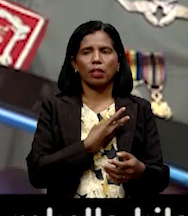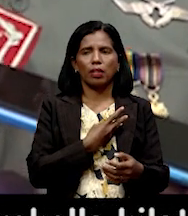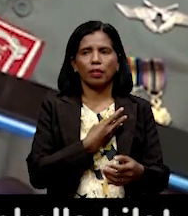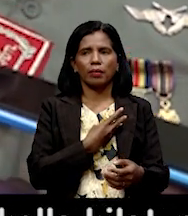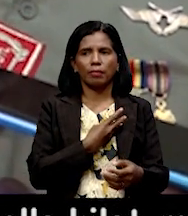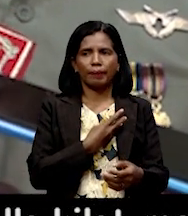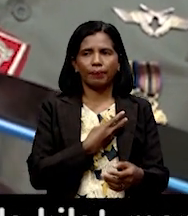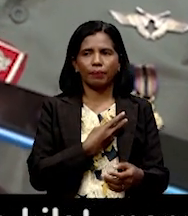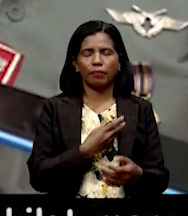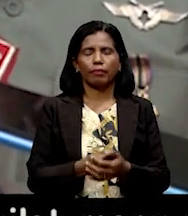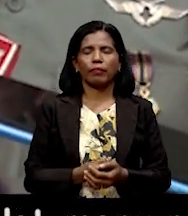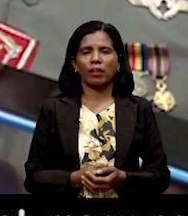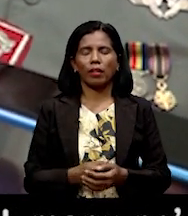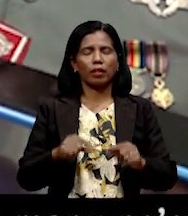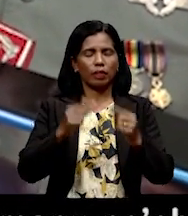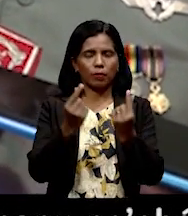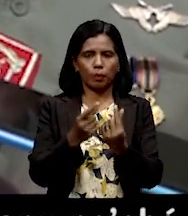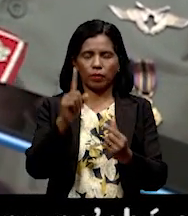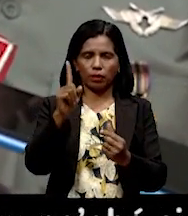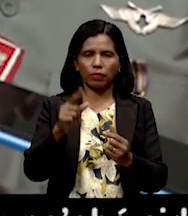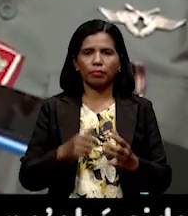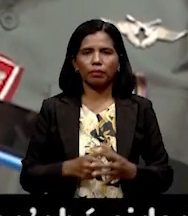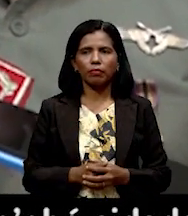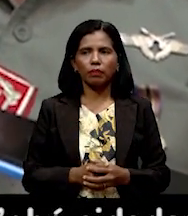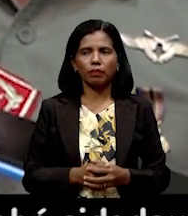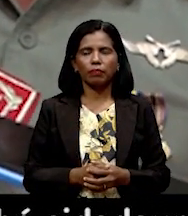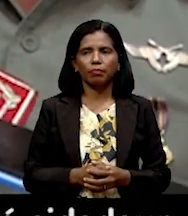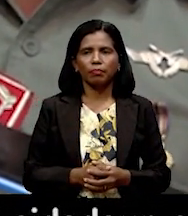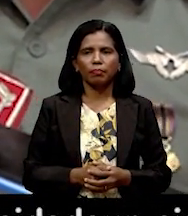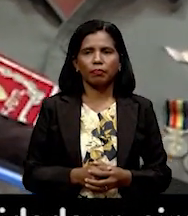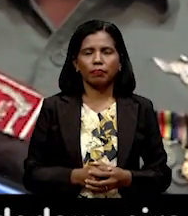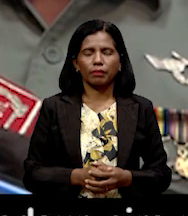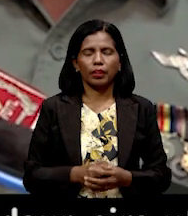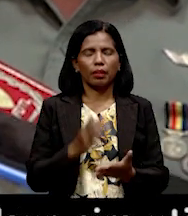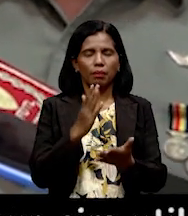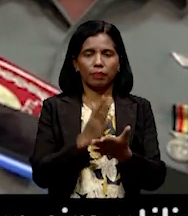o entendi mas ele lore né já mas resignação né